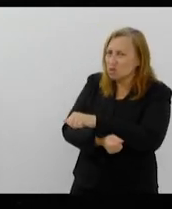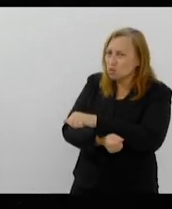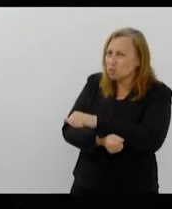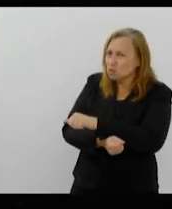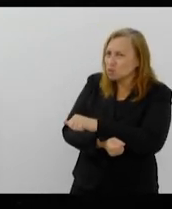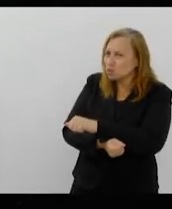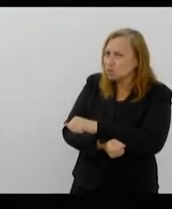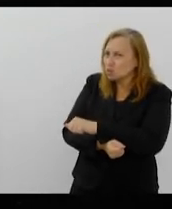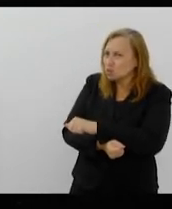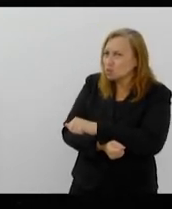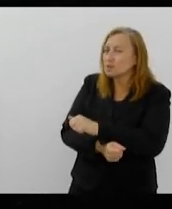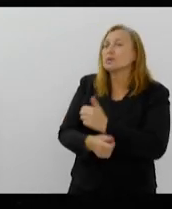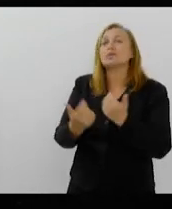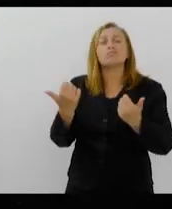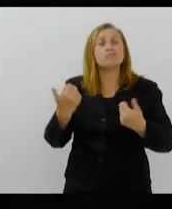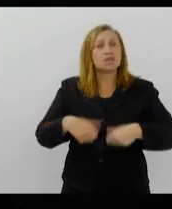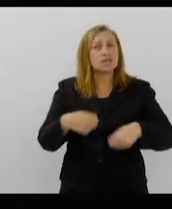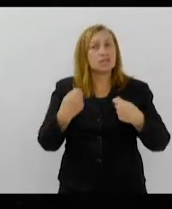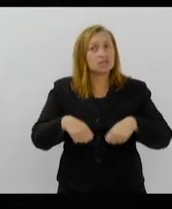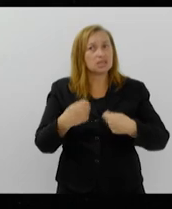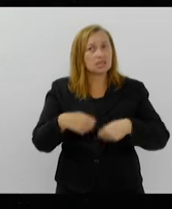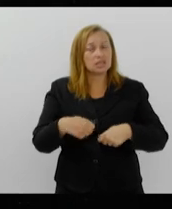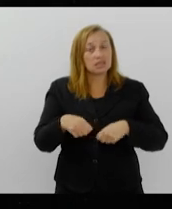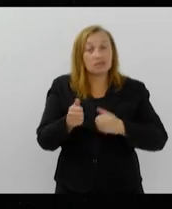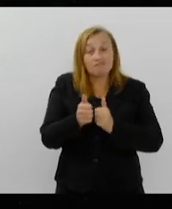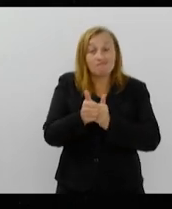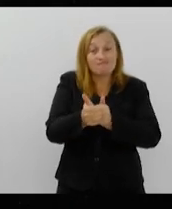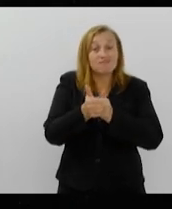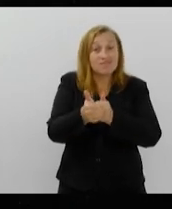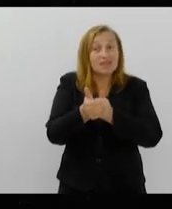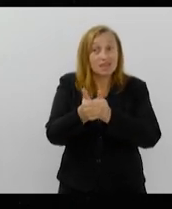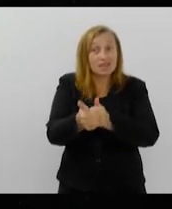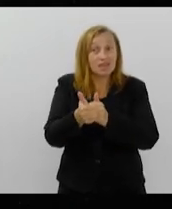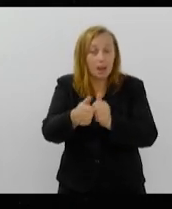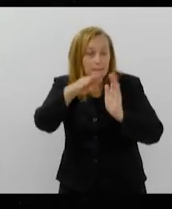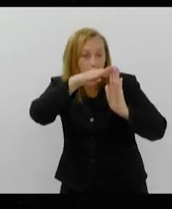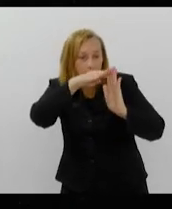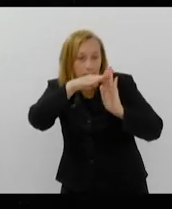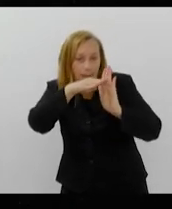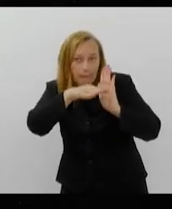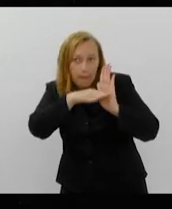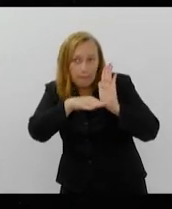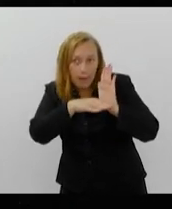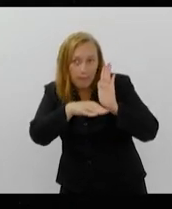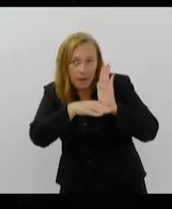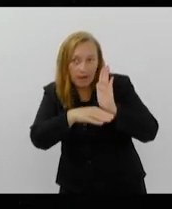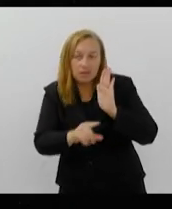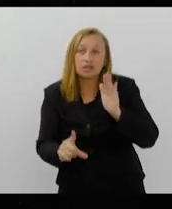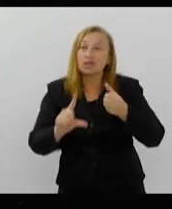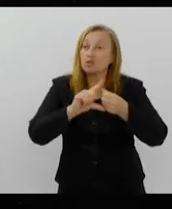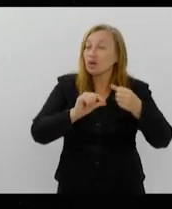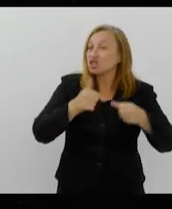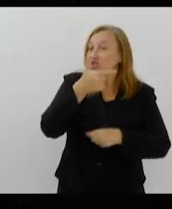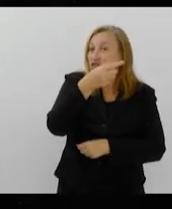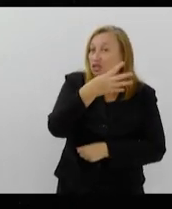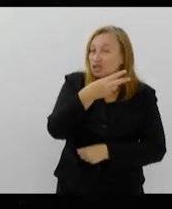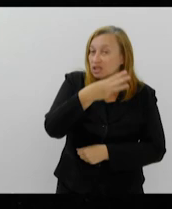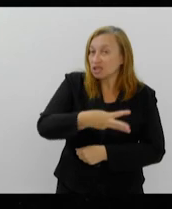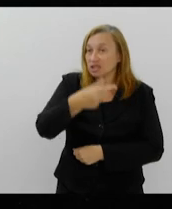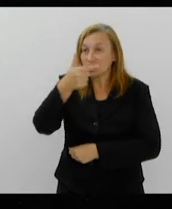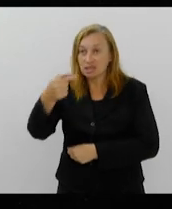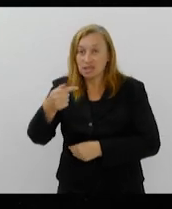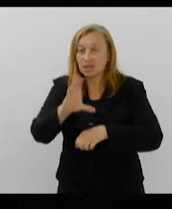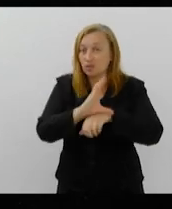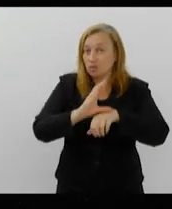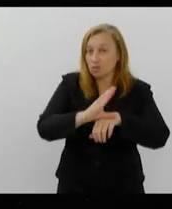orçamentário, ele tem que ser feito seguindo os ditames previstos no artigo 37 da Constituição